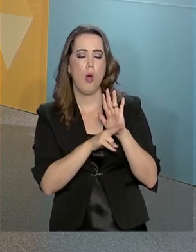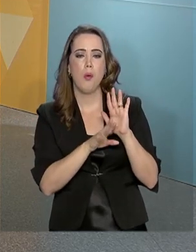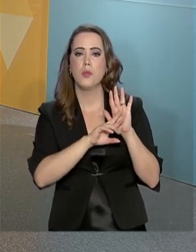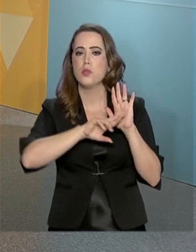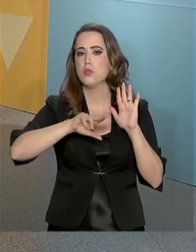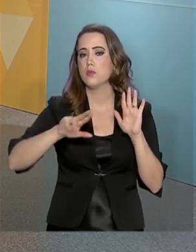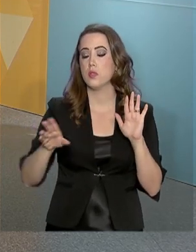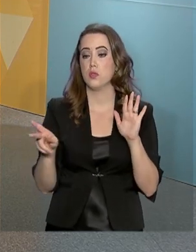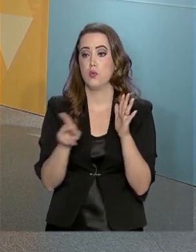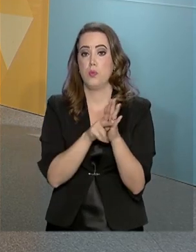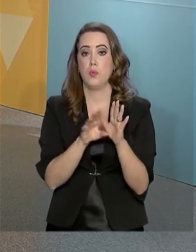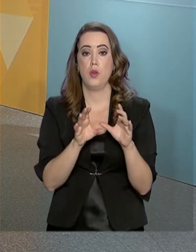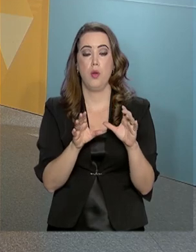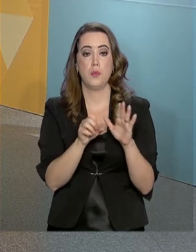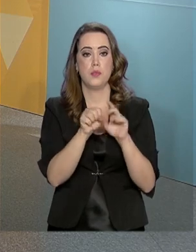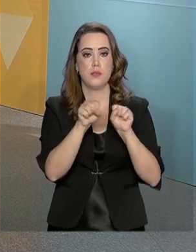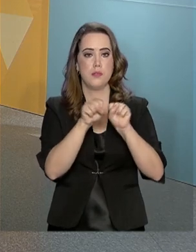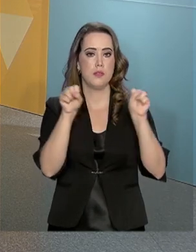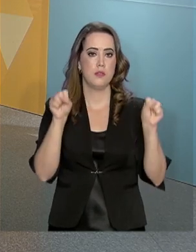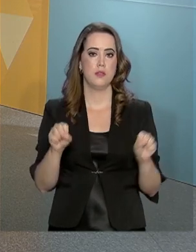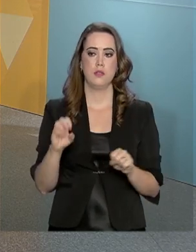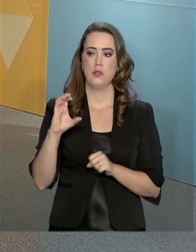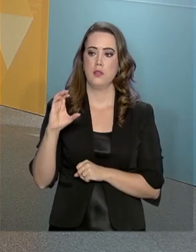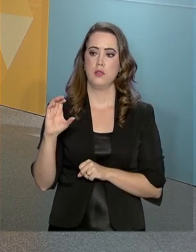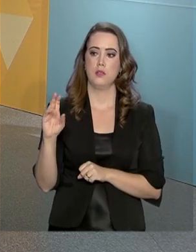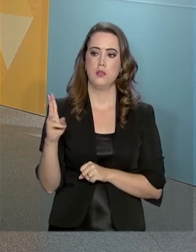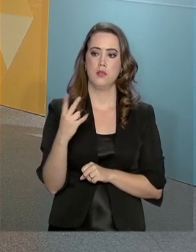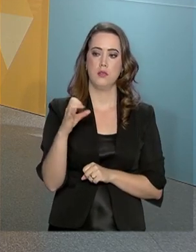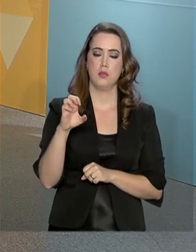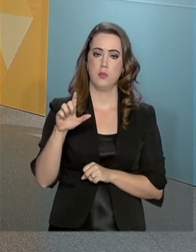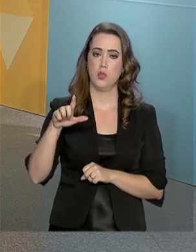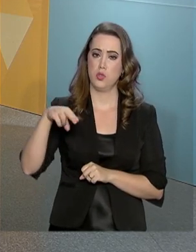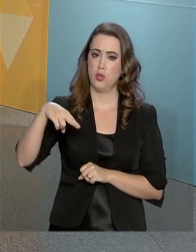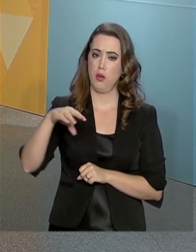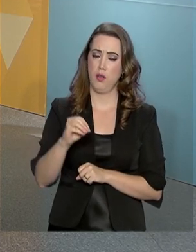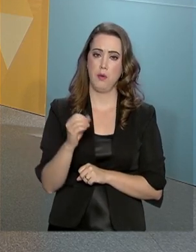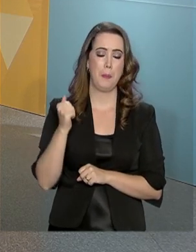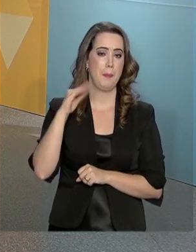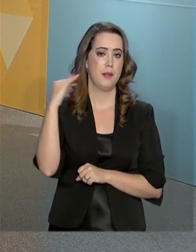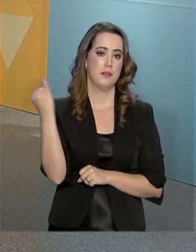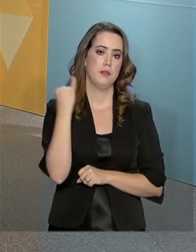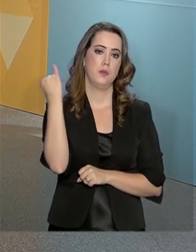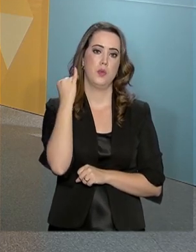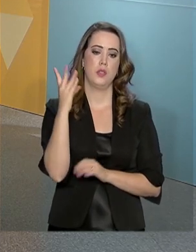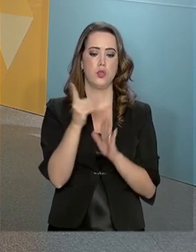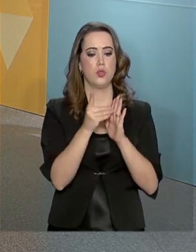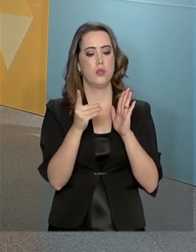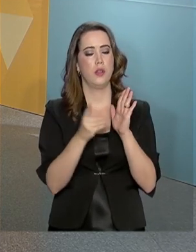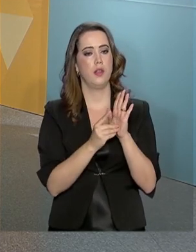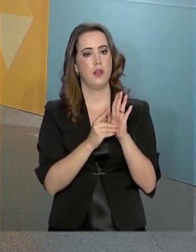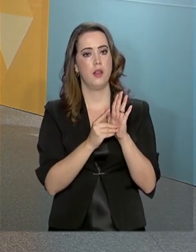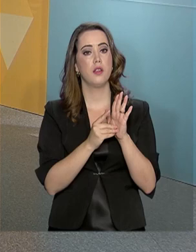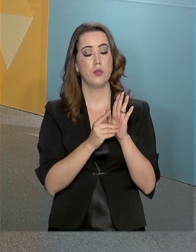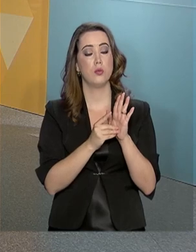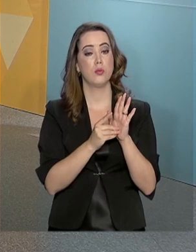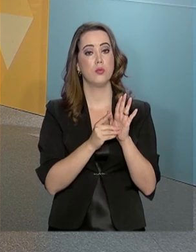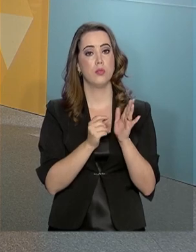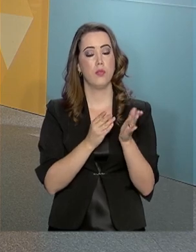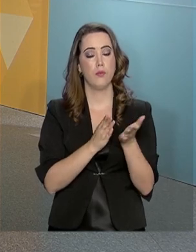sistema chileno para a gente não ter gasto de recursos aqui. Eu falo assim, mais importante que o decreto que a gente vai soltar